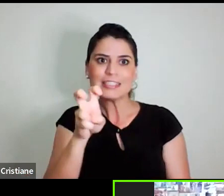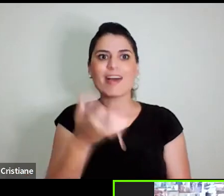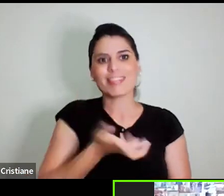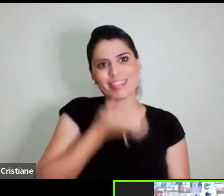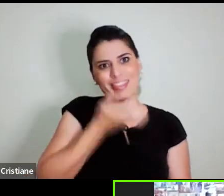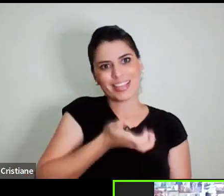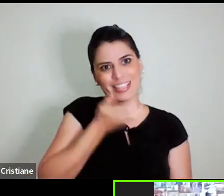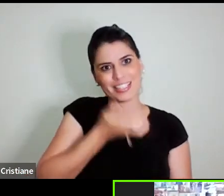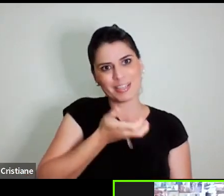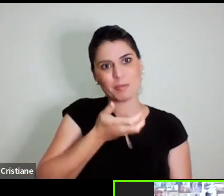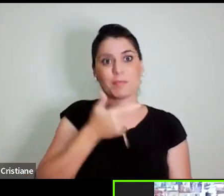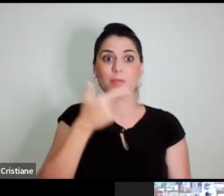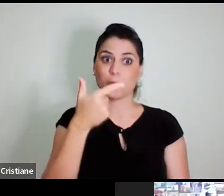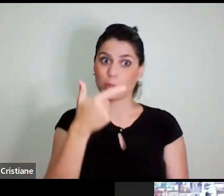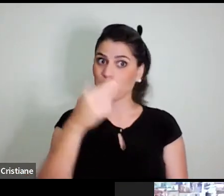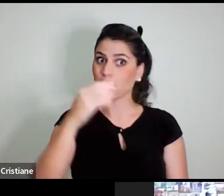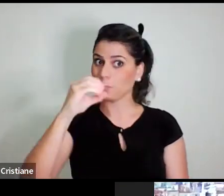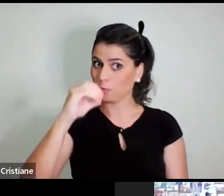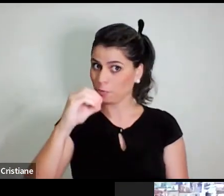de Ó, 2021.